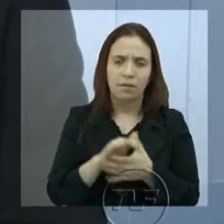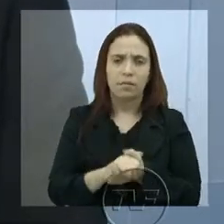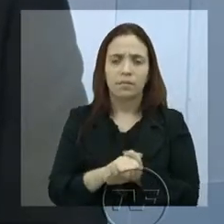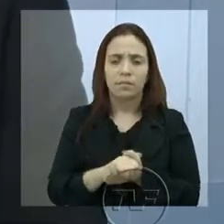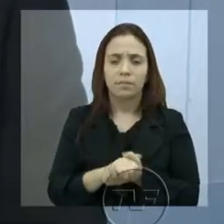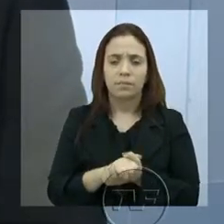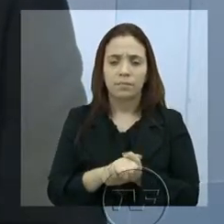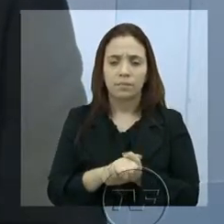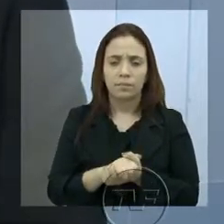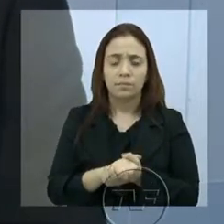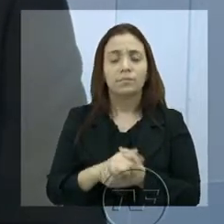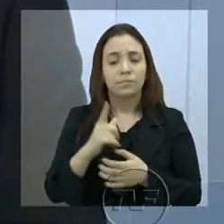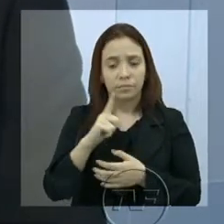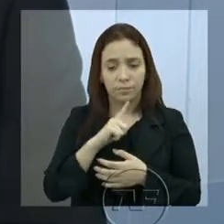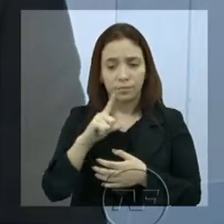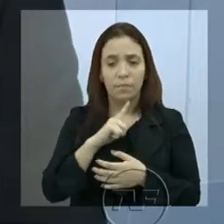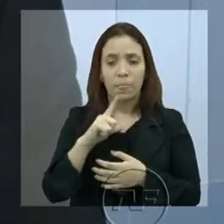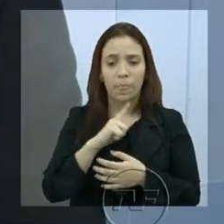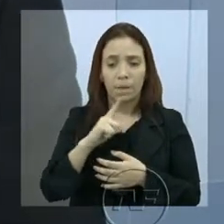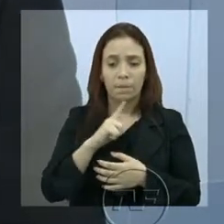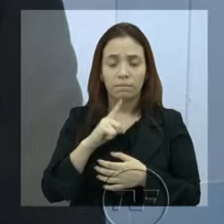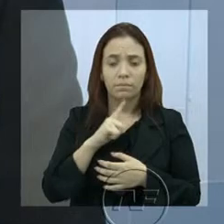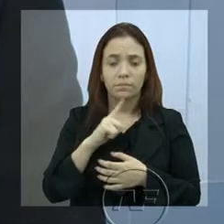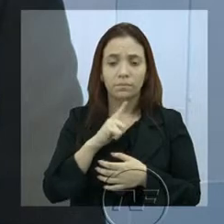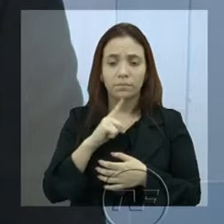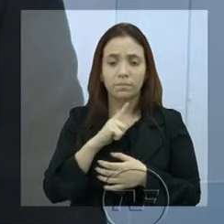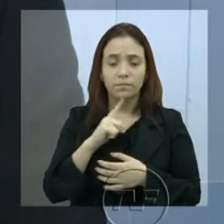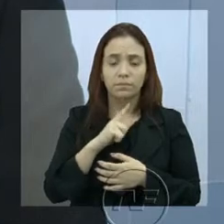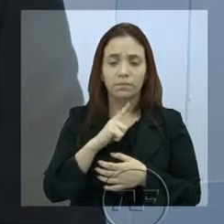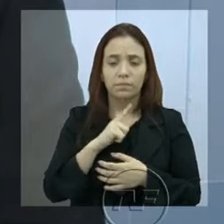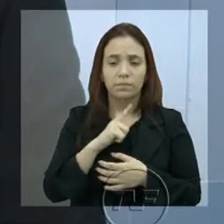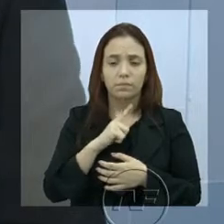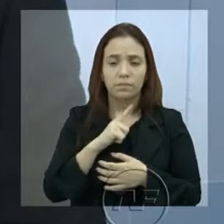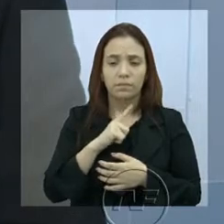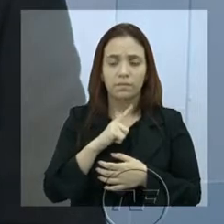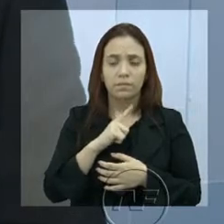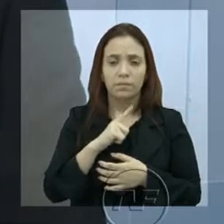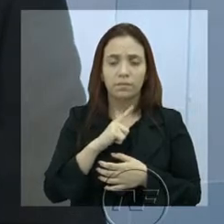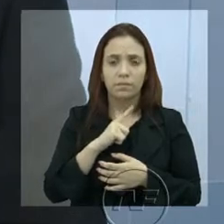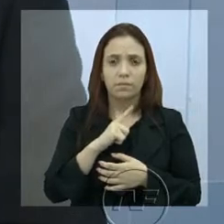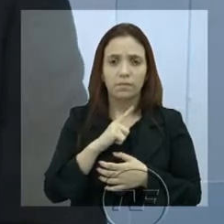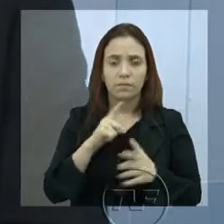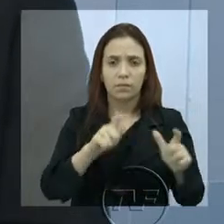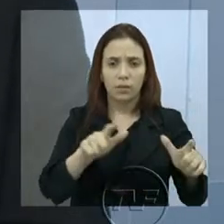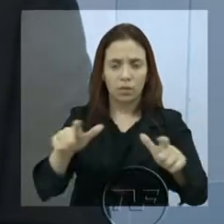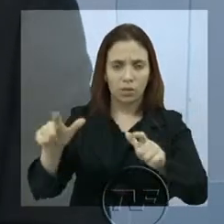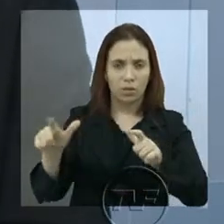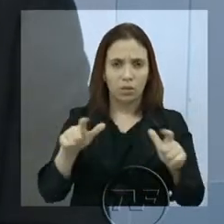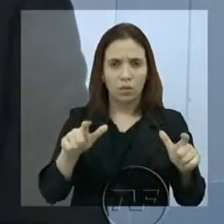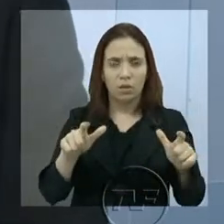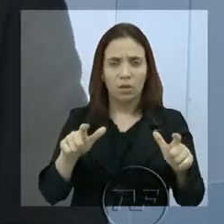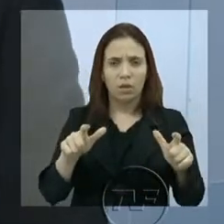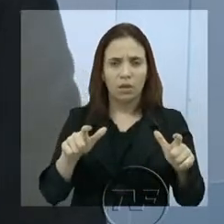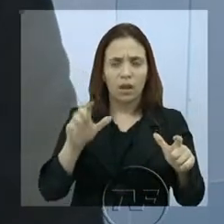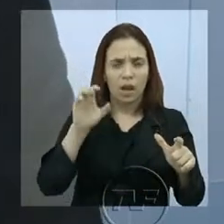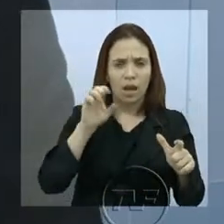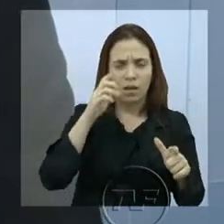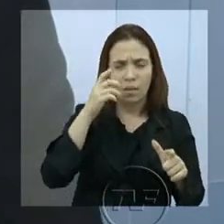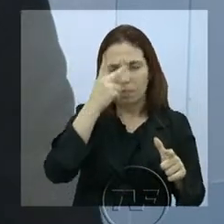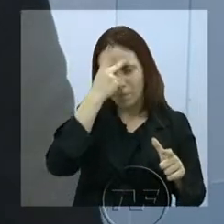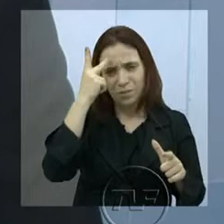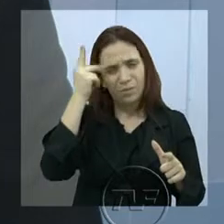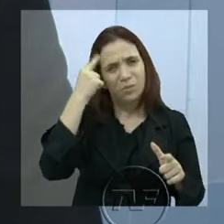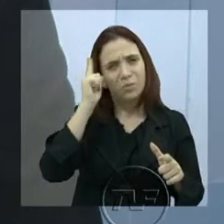nós temos verdadeiras regiões borrões. O que eu quero dizer? Regiões que não sabem se é Caucaia ou Fortaleza.